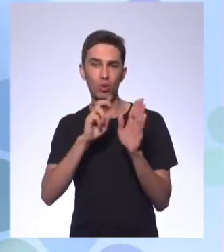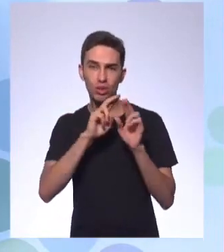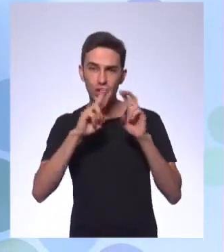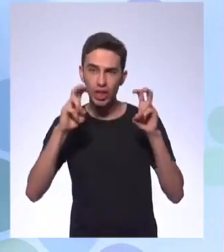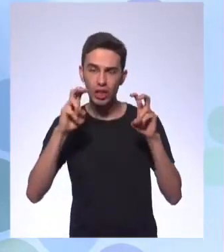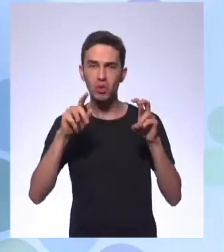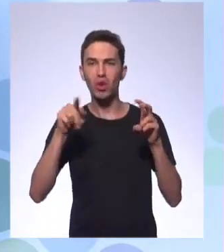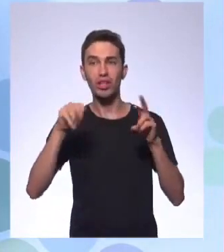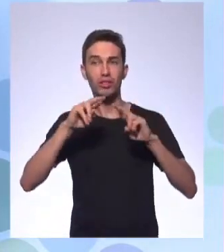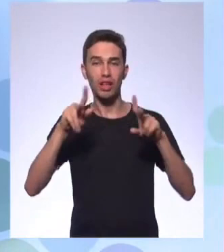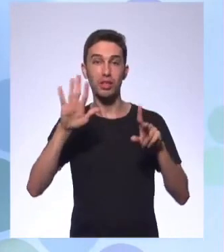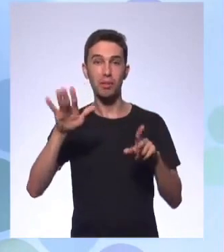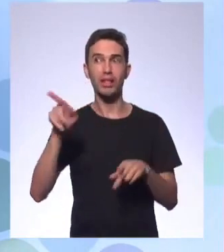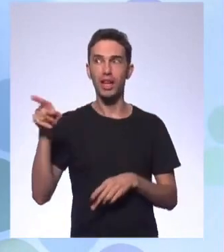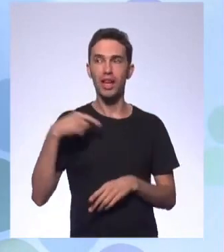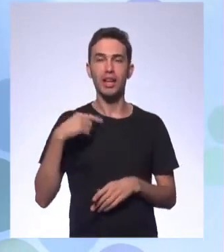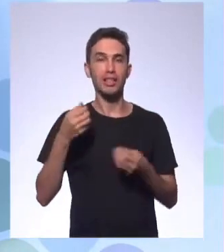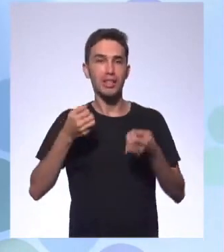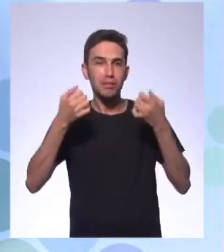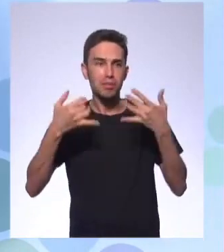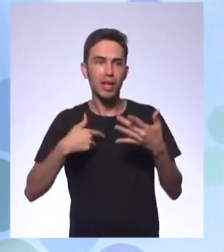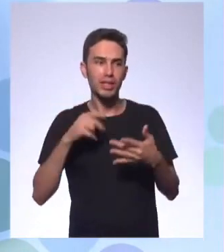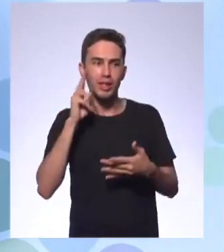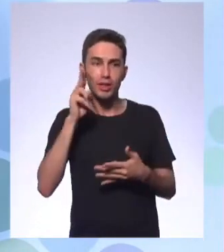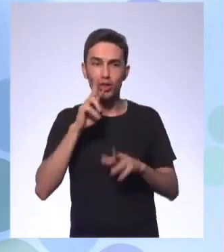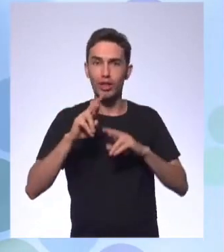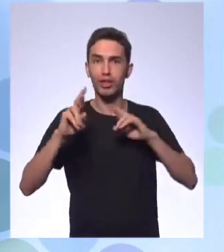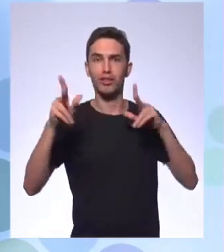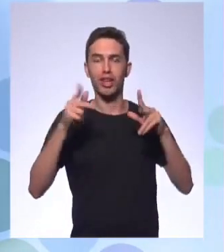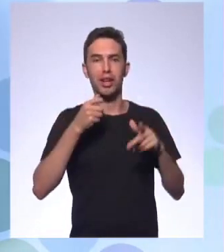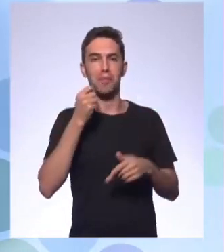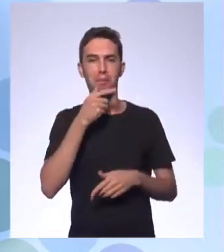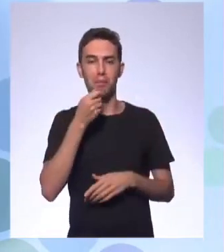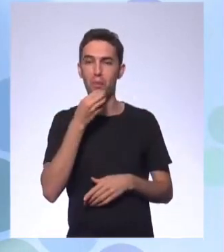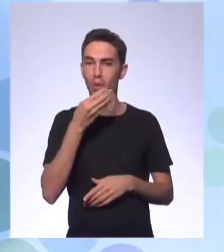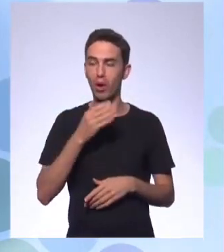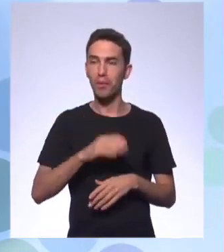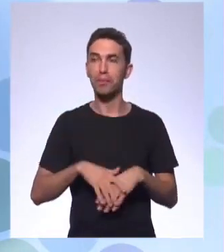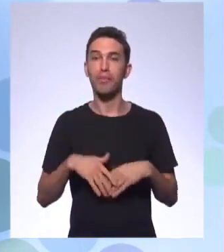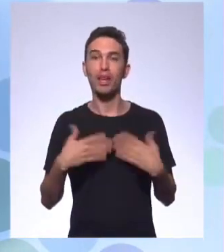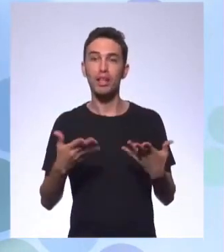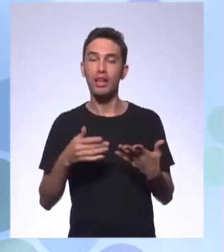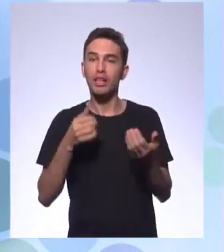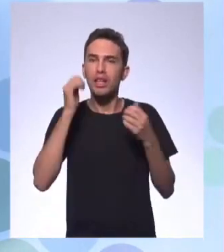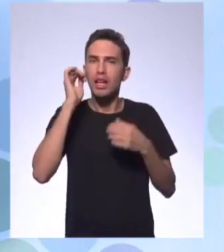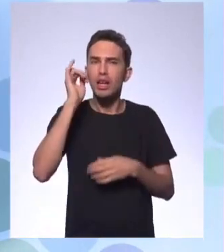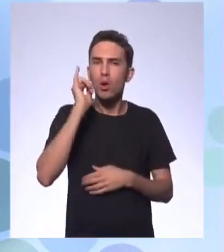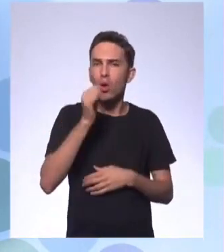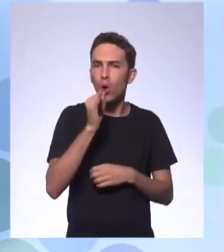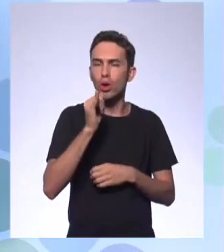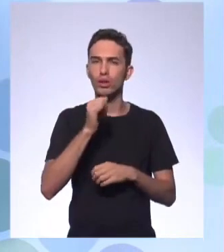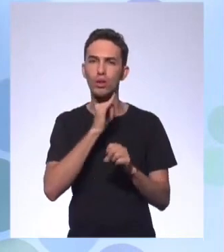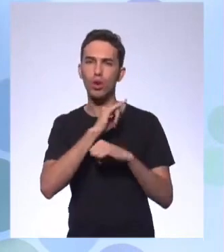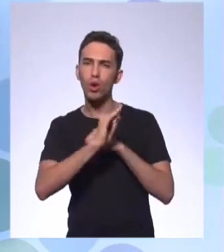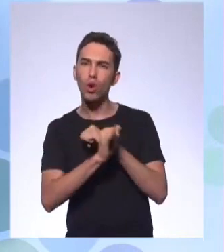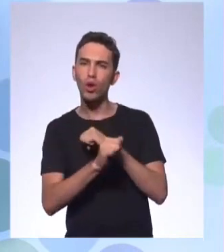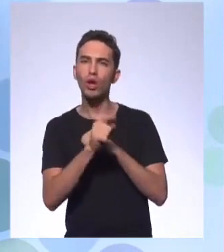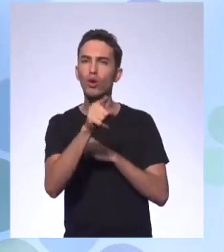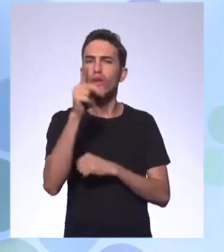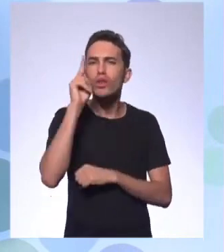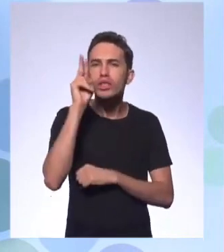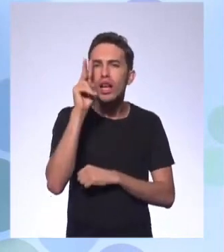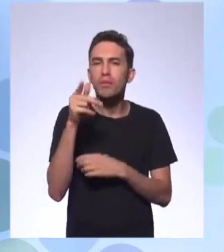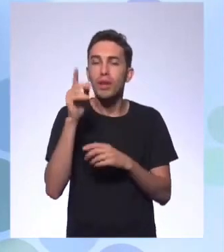falar de ironia, e por falar de Lima Barreto, e por falar de conto, crônica, o que você lembra da história que a gente